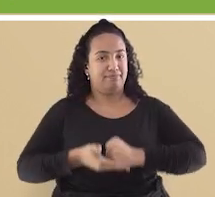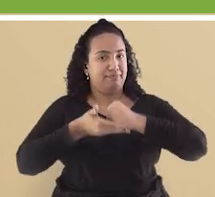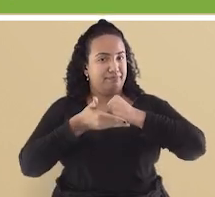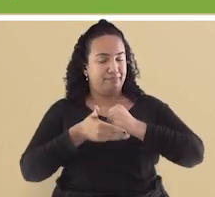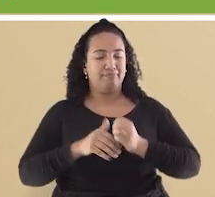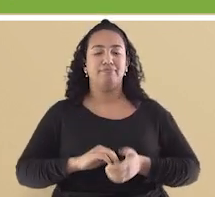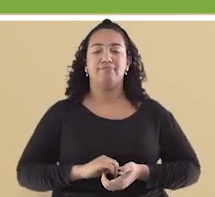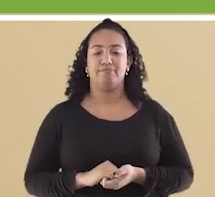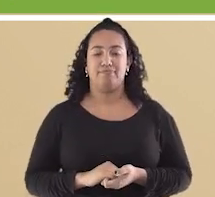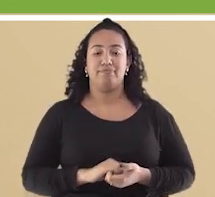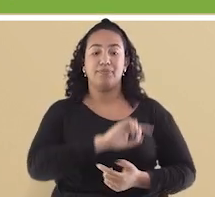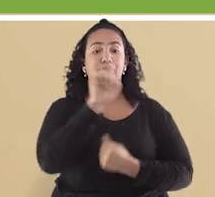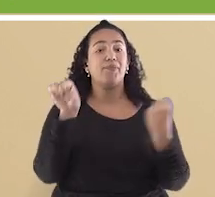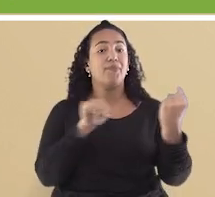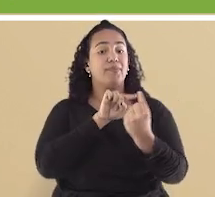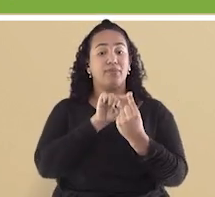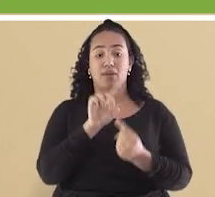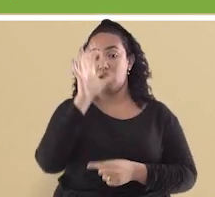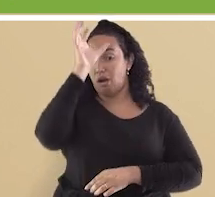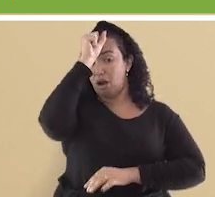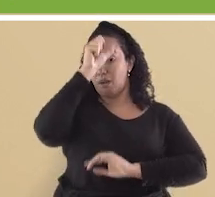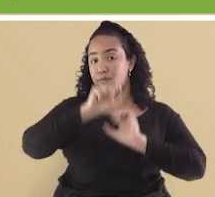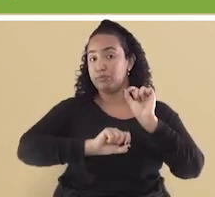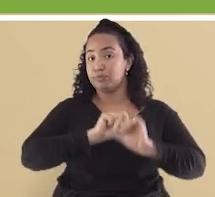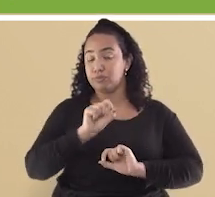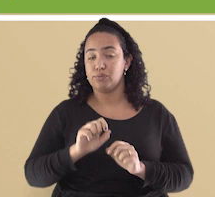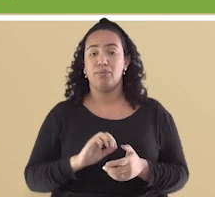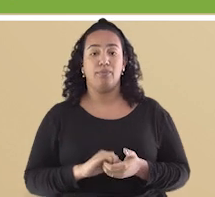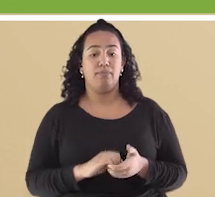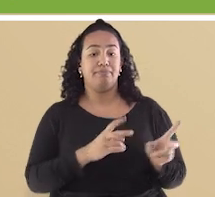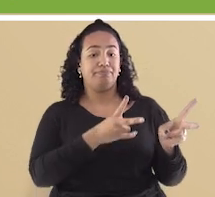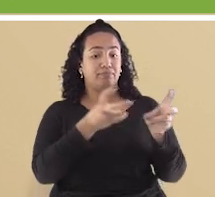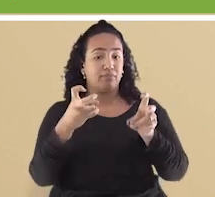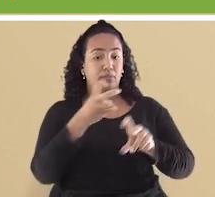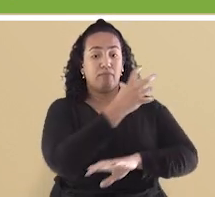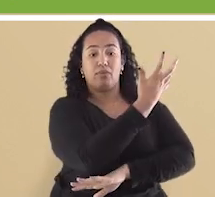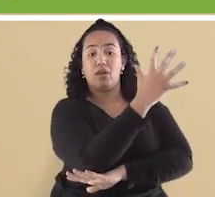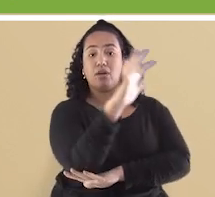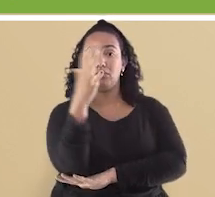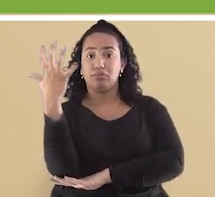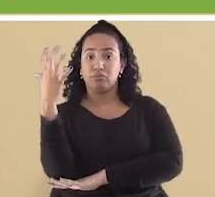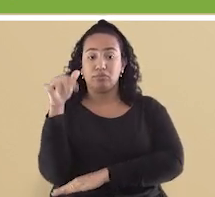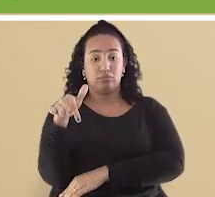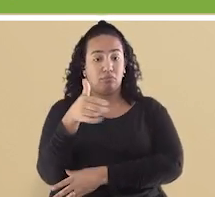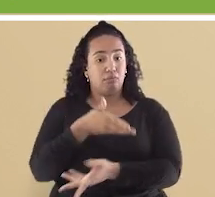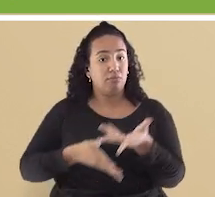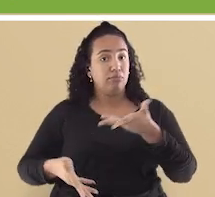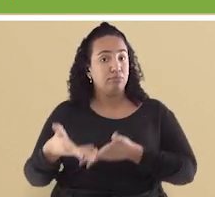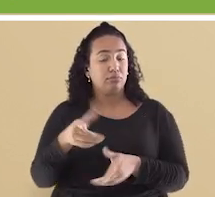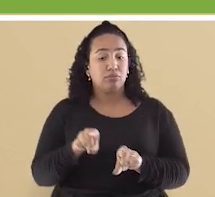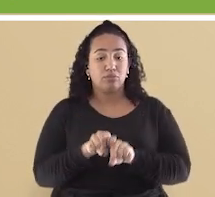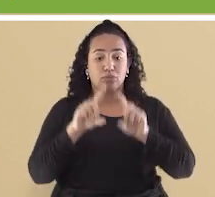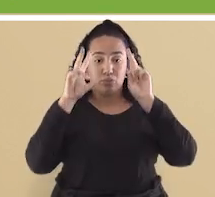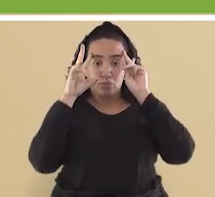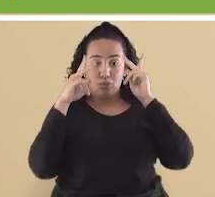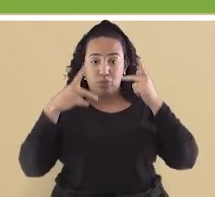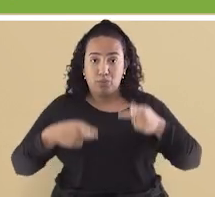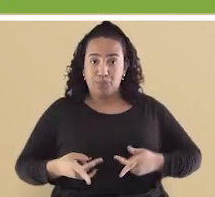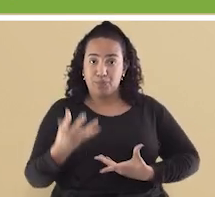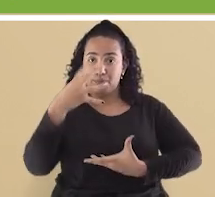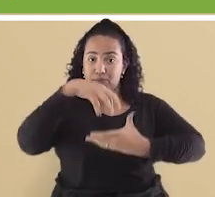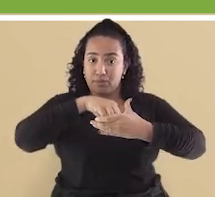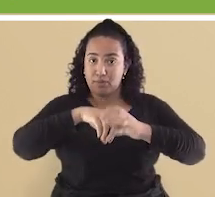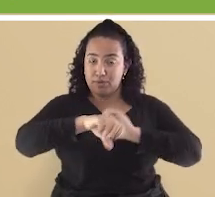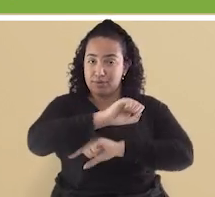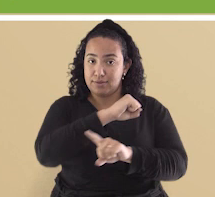O objetivo de aprendizagem é compreender a natureza como um todo dinâmico e o ser humano em sociedade, como agente